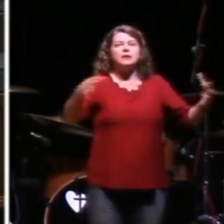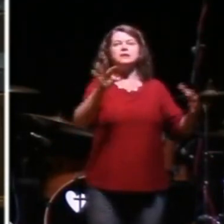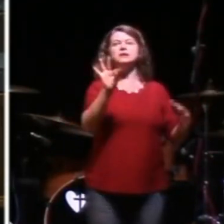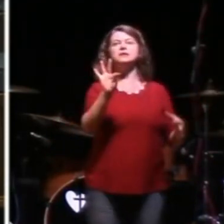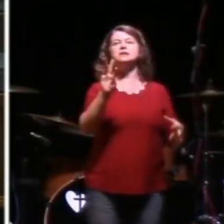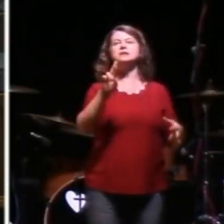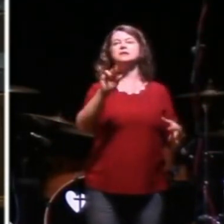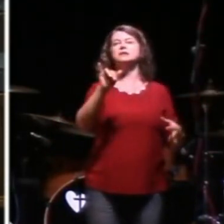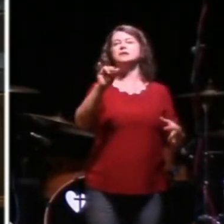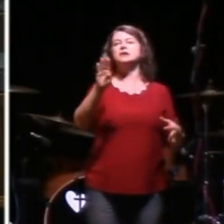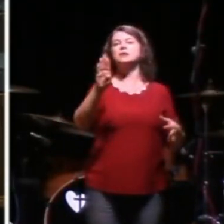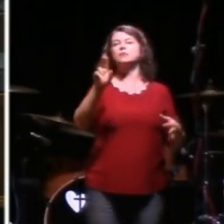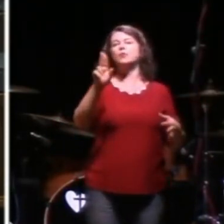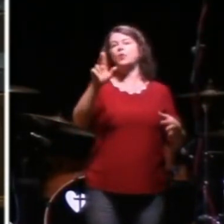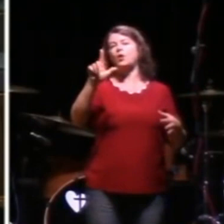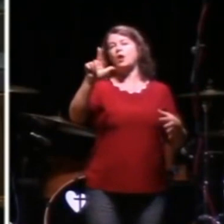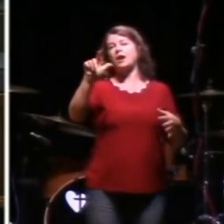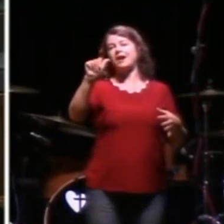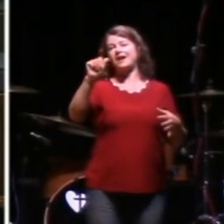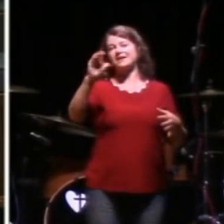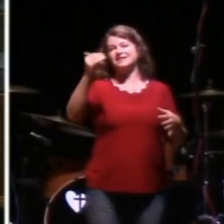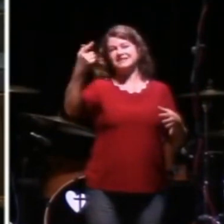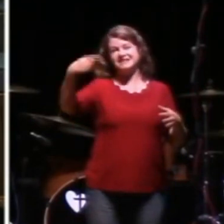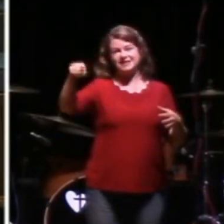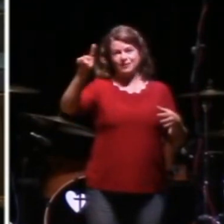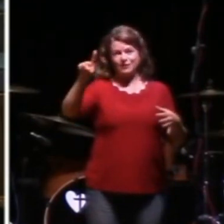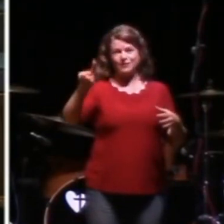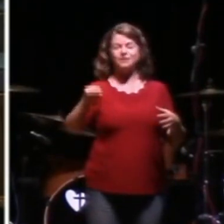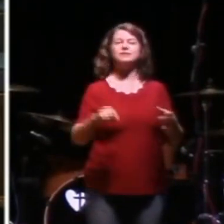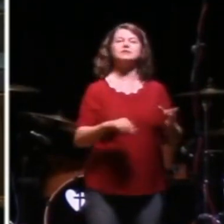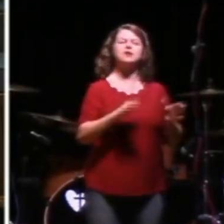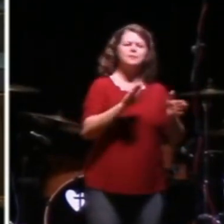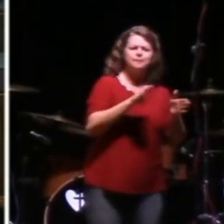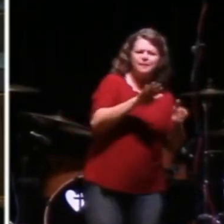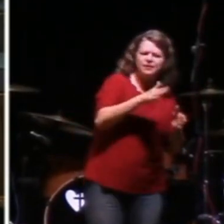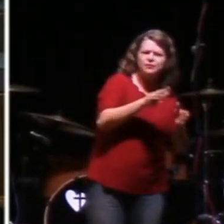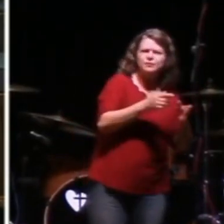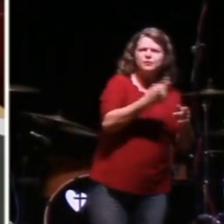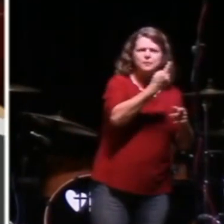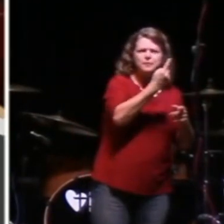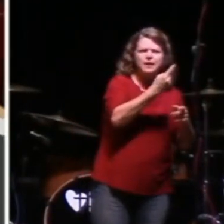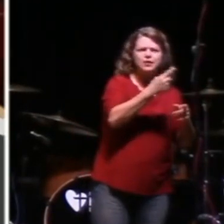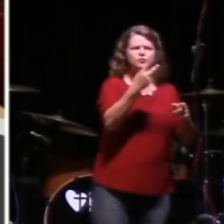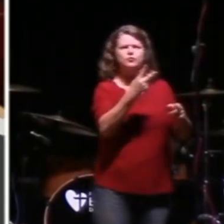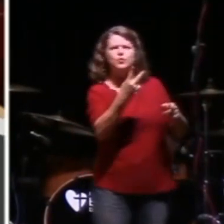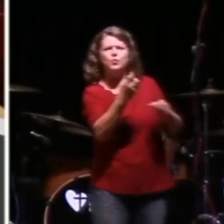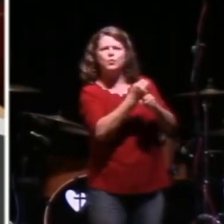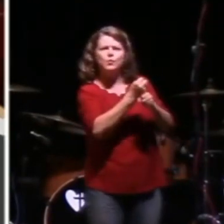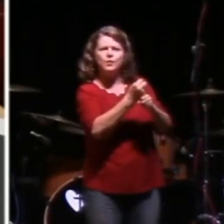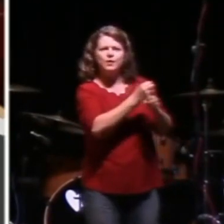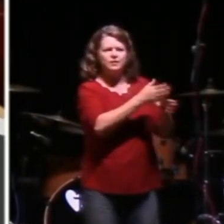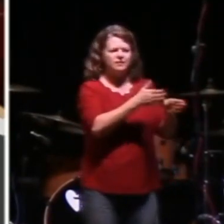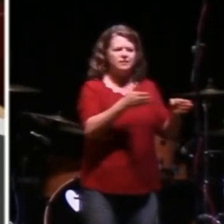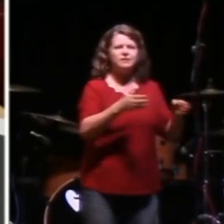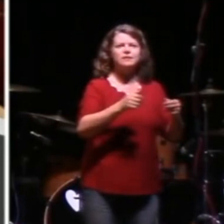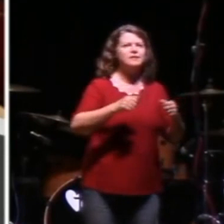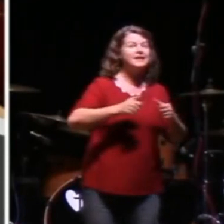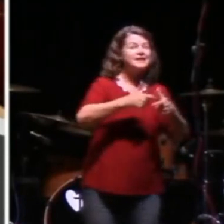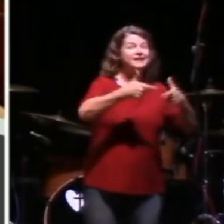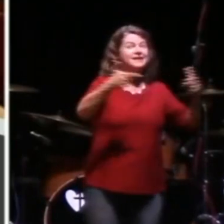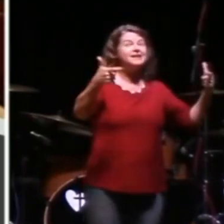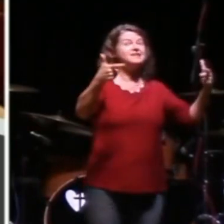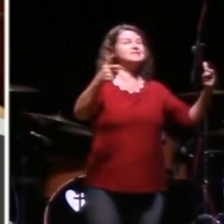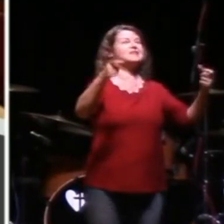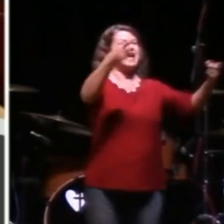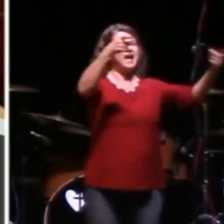estamos aí entre o 1º eo 2º ano da grande tribulação vem uma grande guerra eu não cortei ela abriu o terceiro